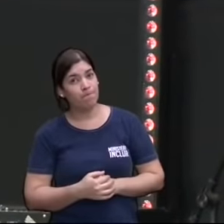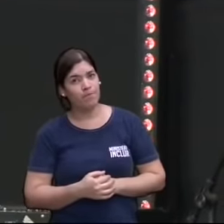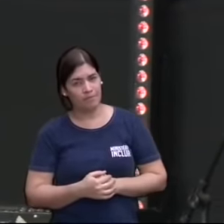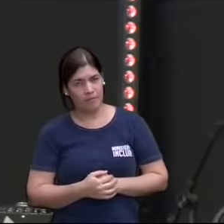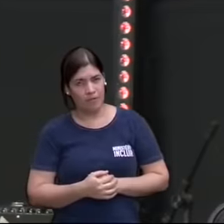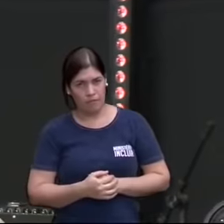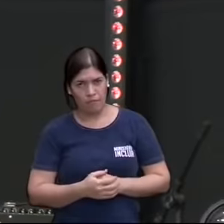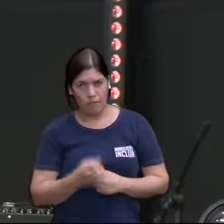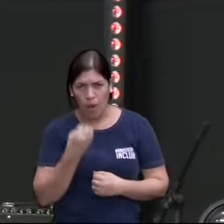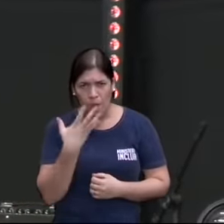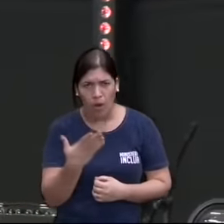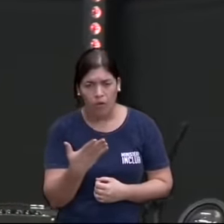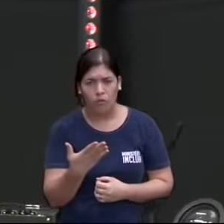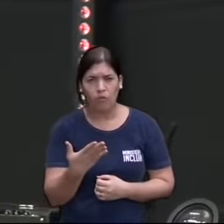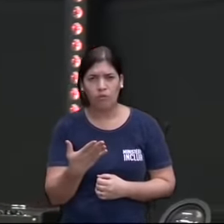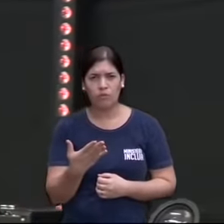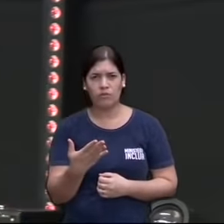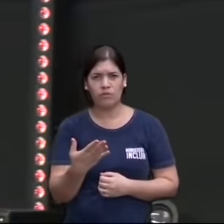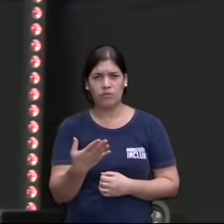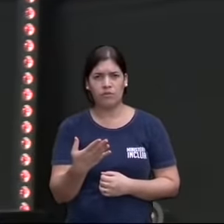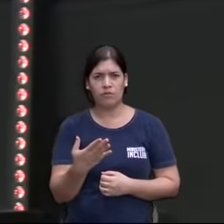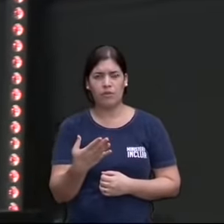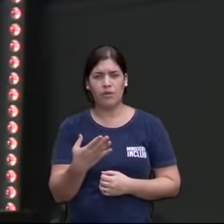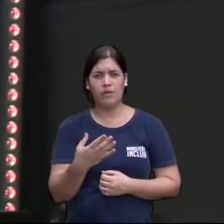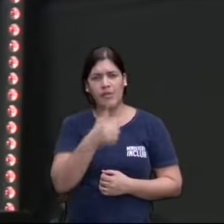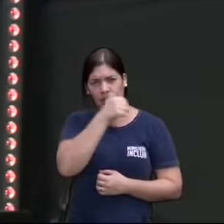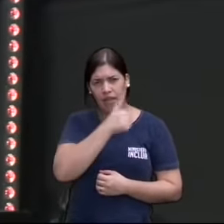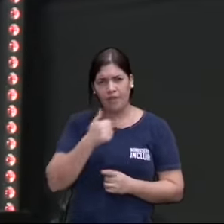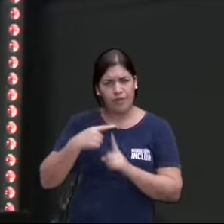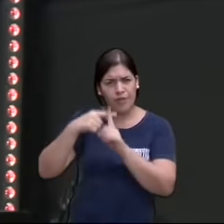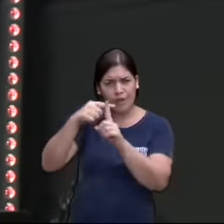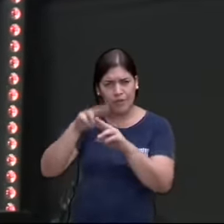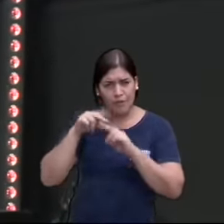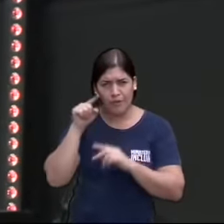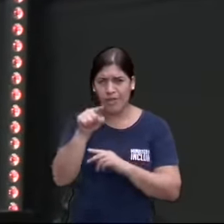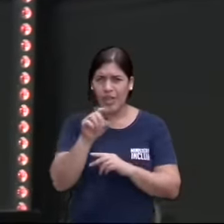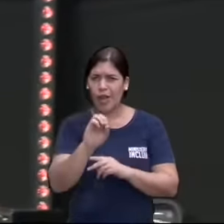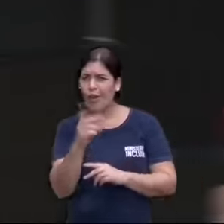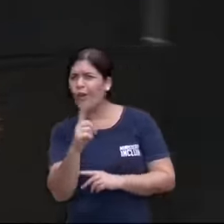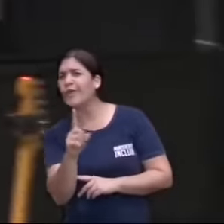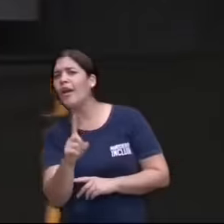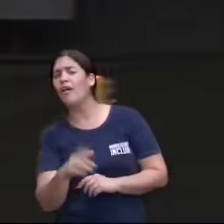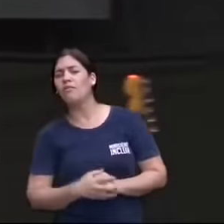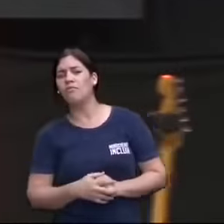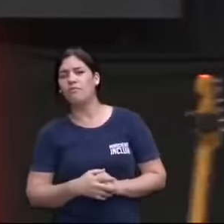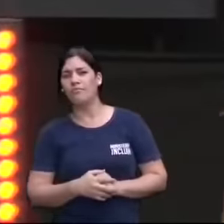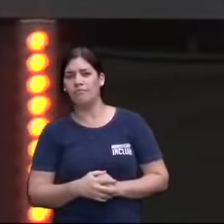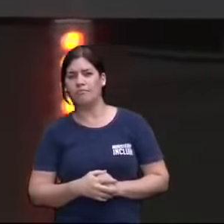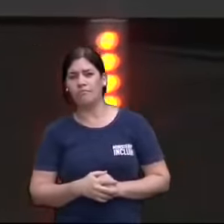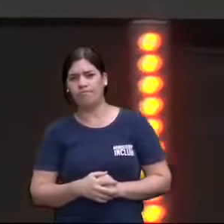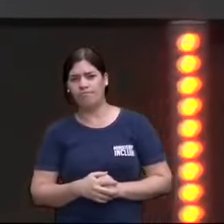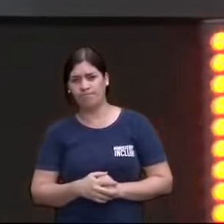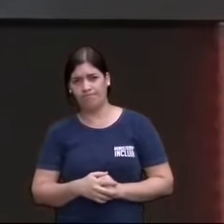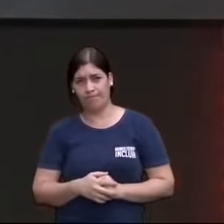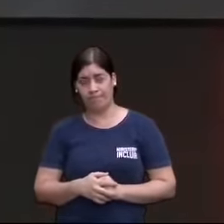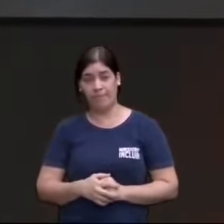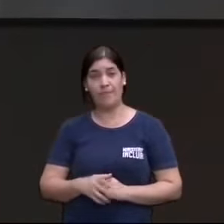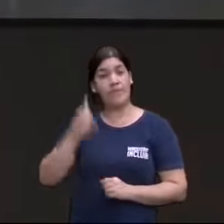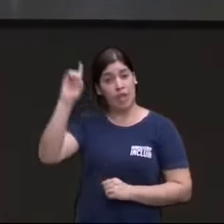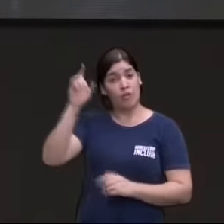Valeu a pena morrer na cruz por você ou não? Mandar meu filho morrer por você na cruz,